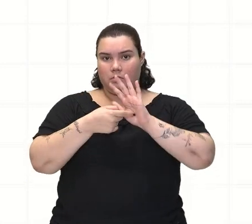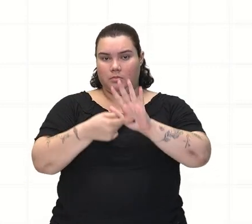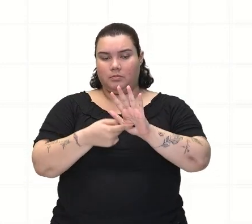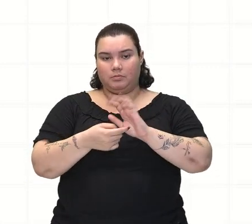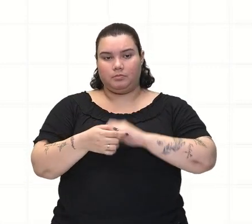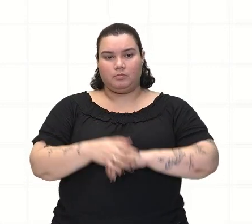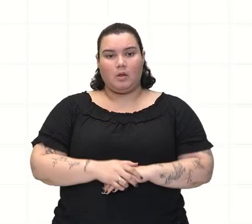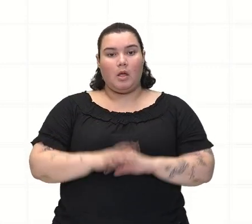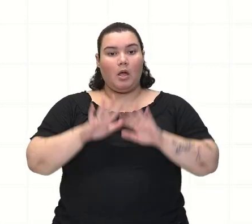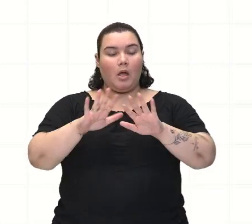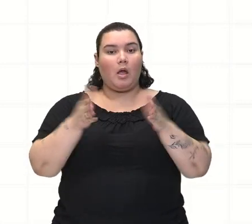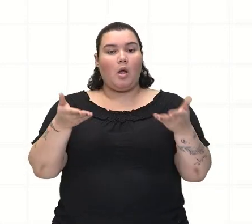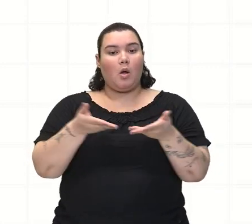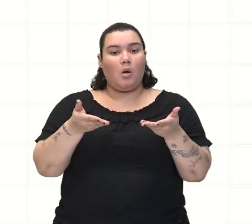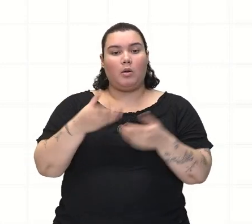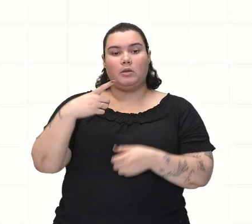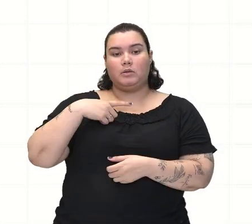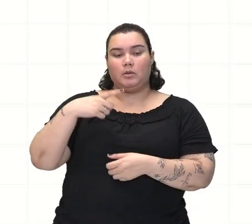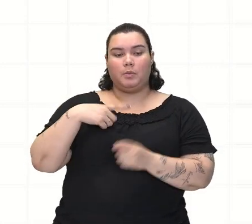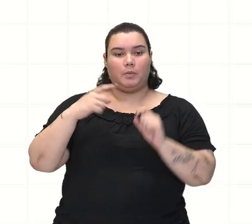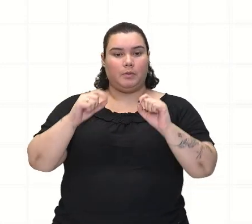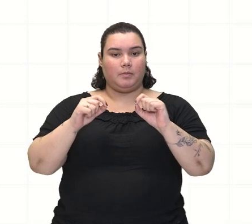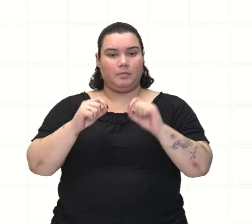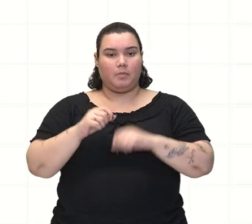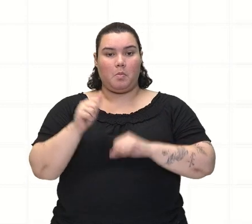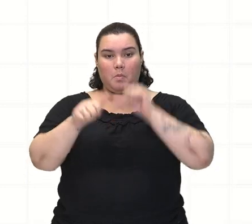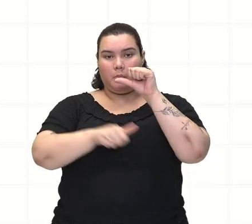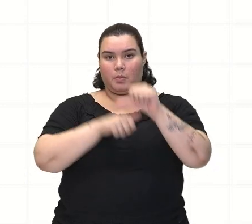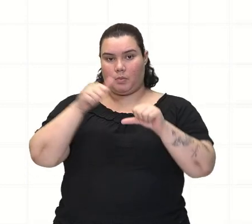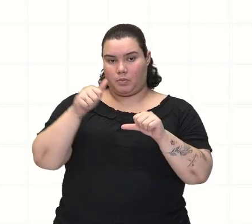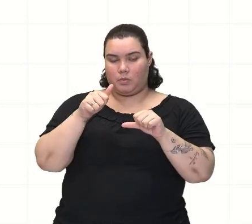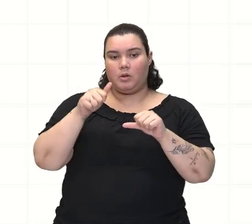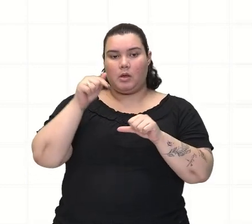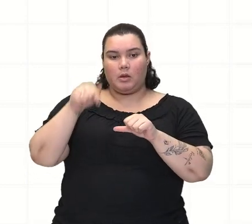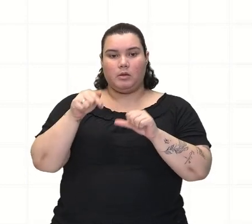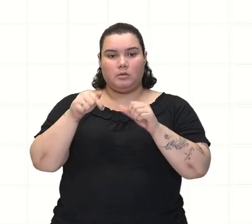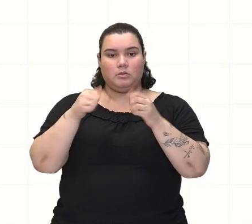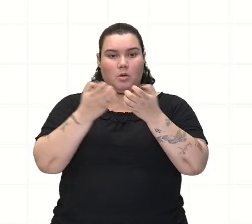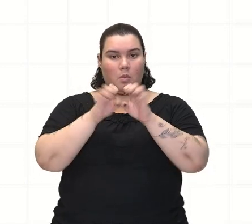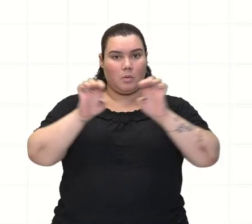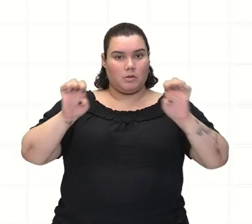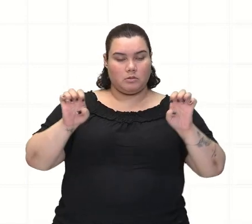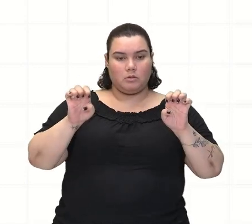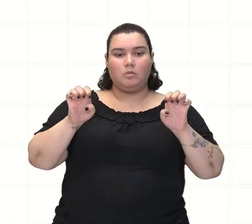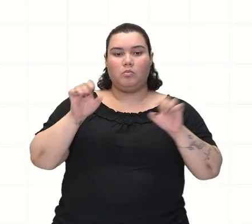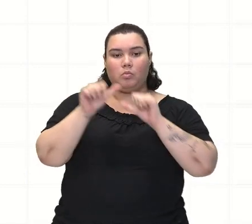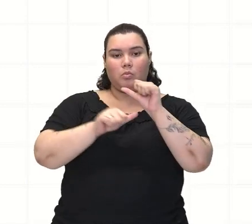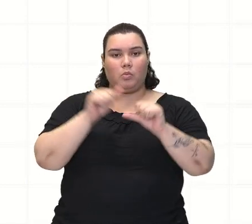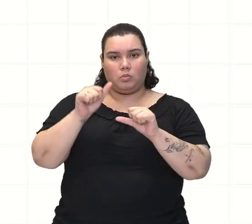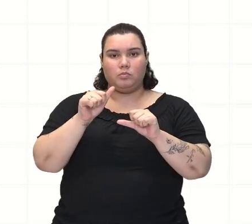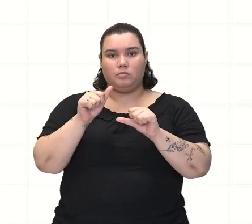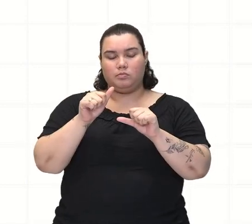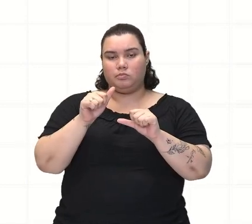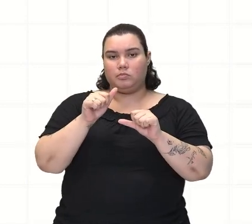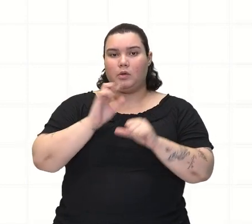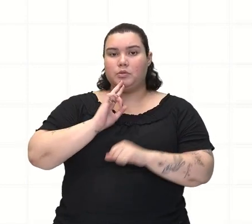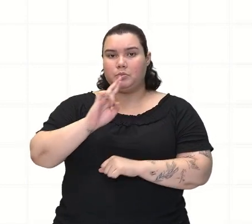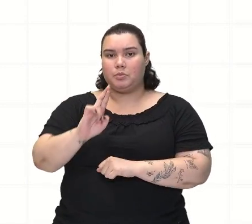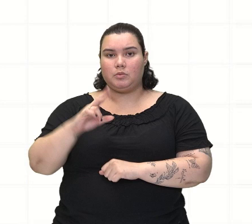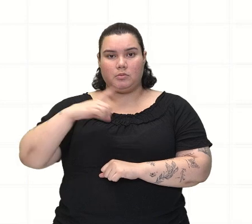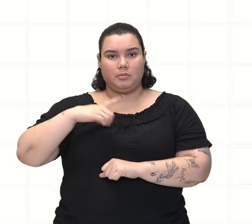O que é que eu tenho aqui, ó? Eu estou dizendo, eu transformei esse produto, essa soma, em um produto,